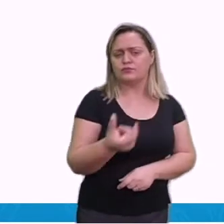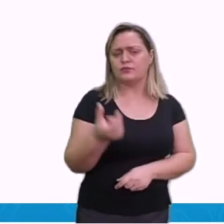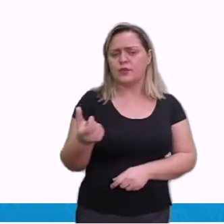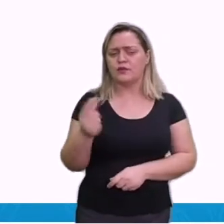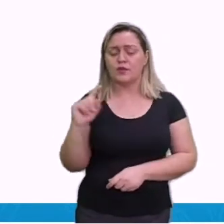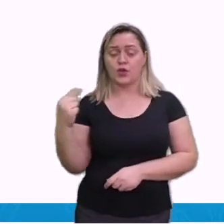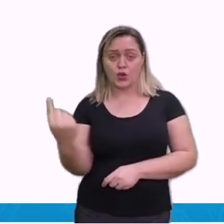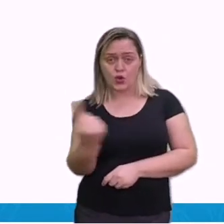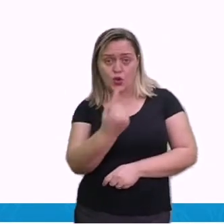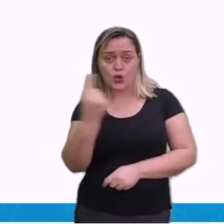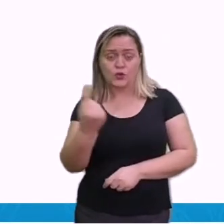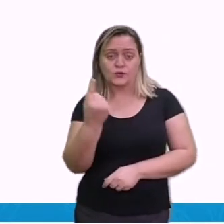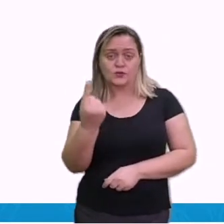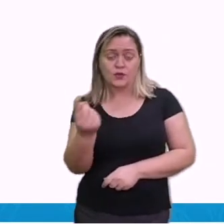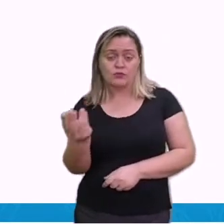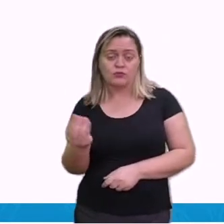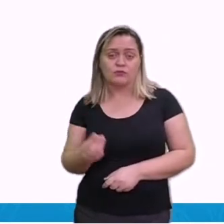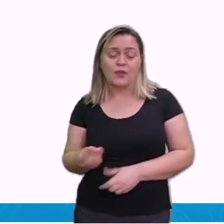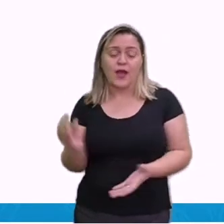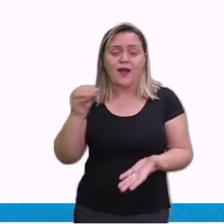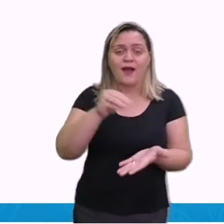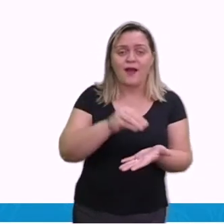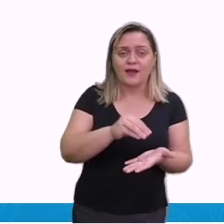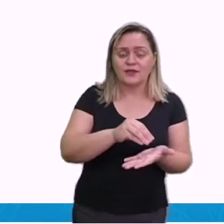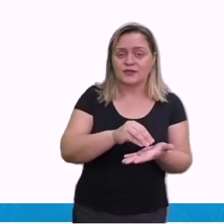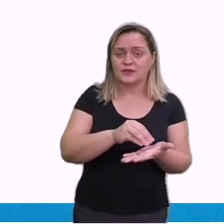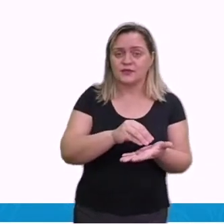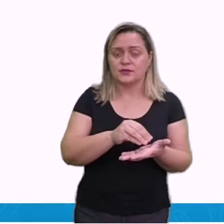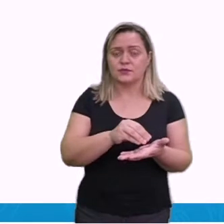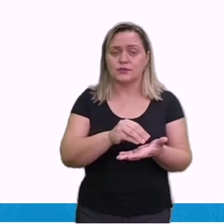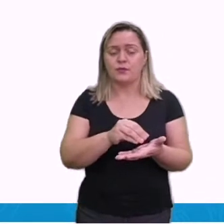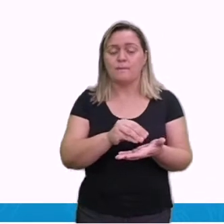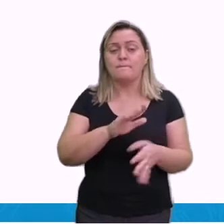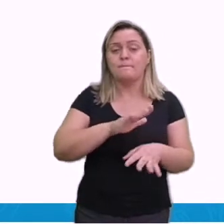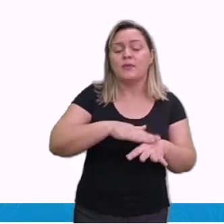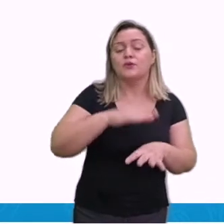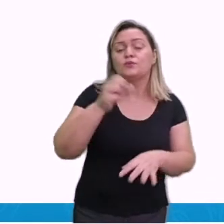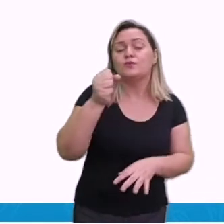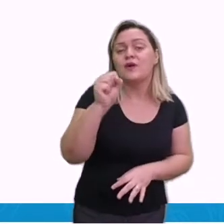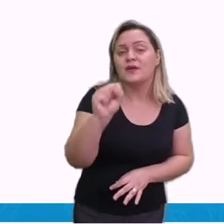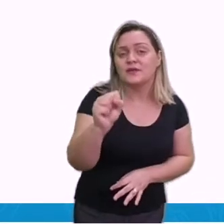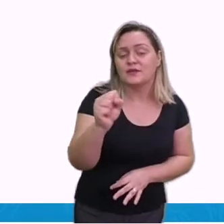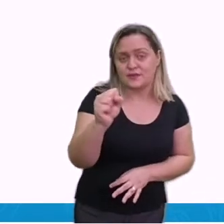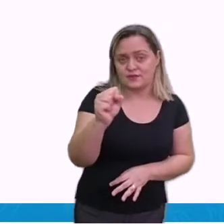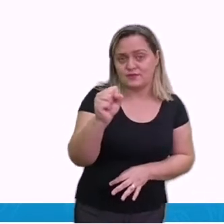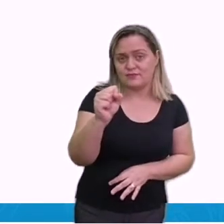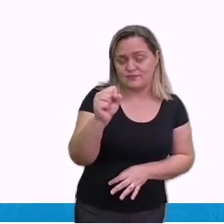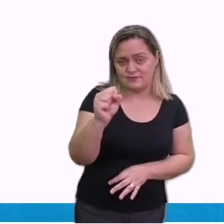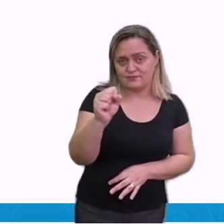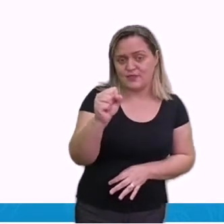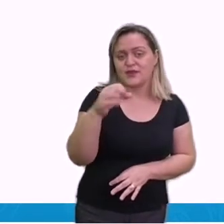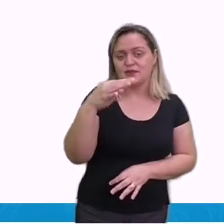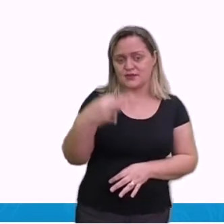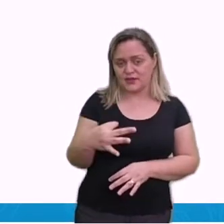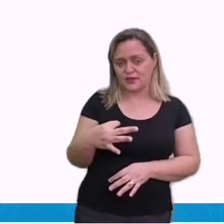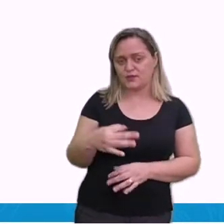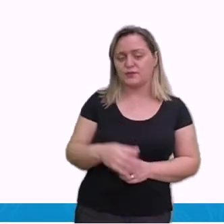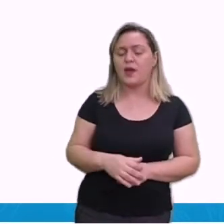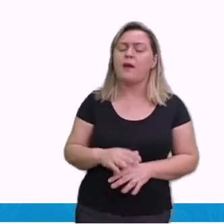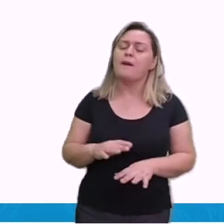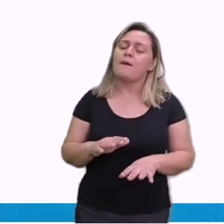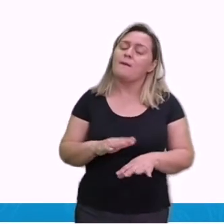sabe, né, que geralmente um grande número de palavras a gente só usa a letra S no final dela para passar para